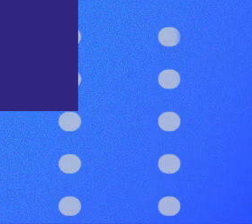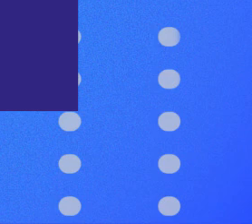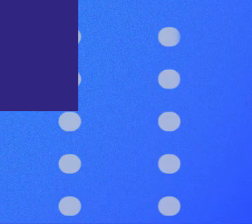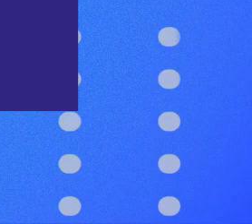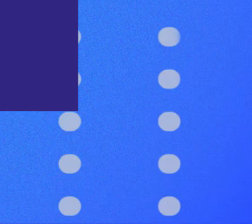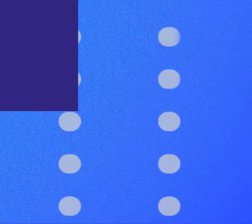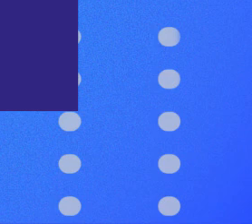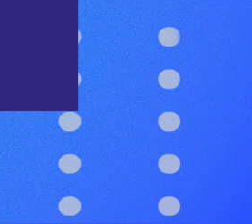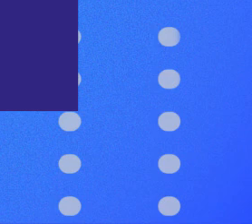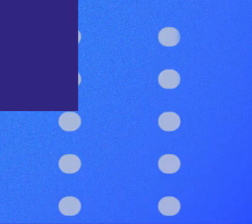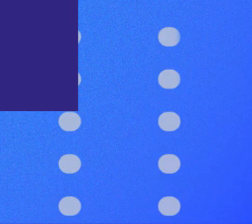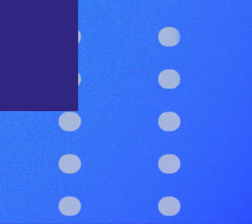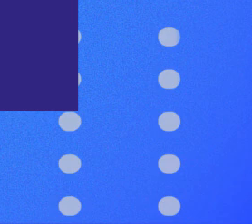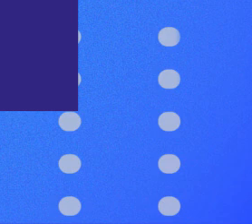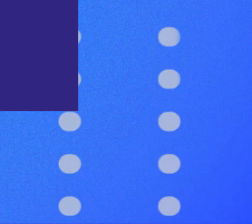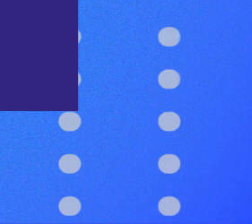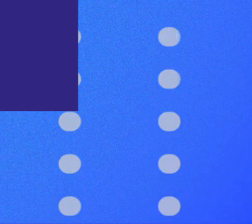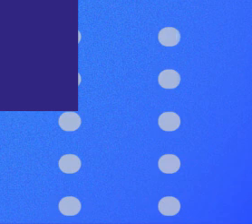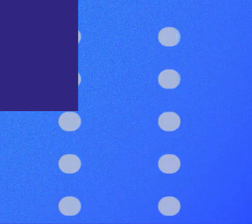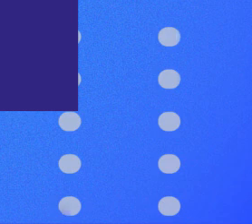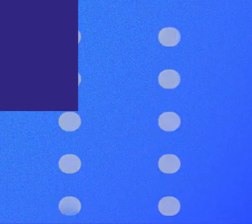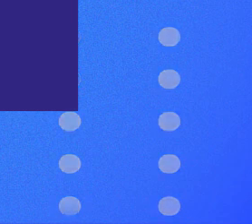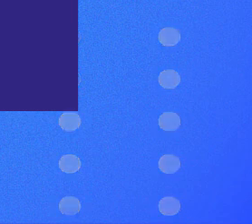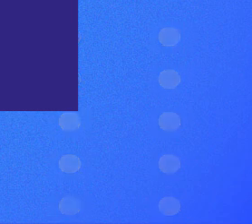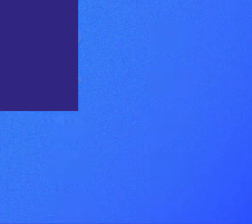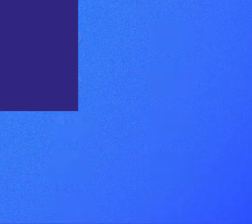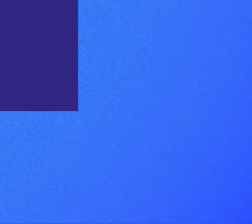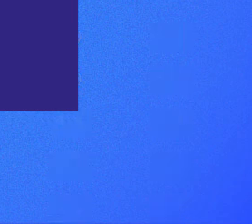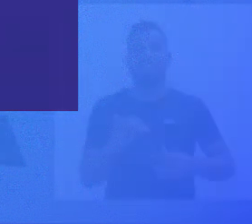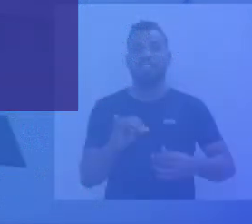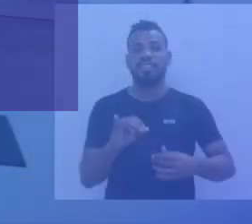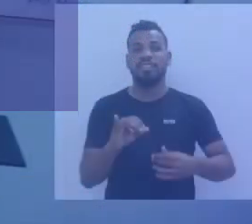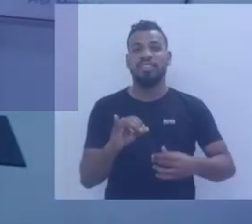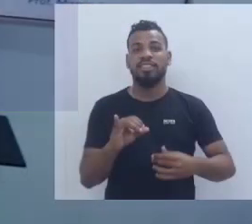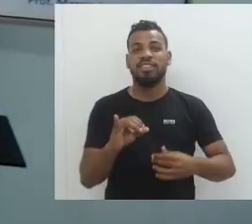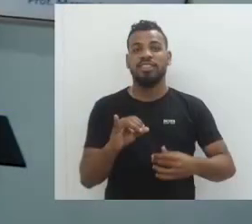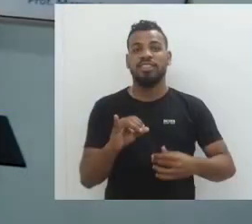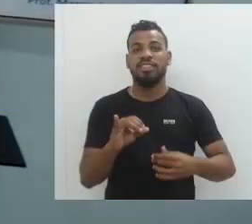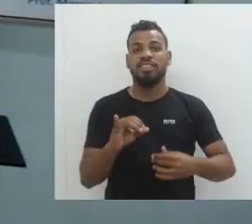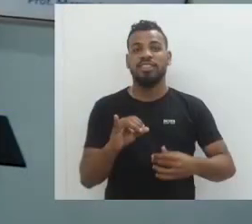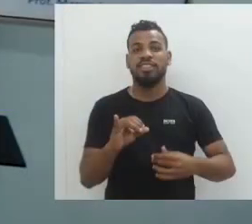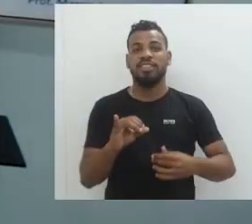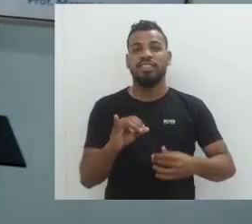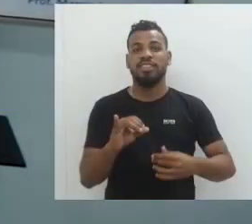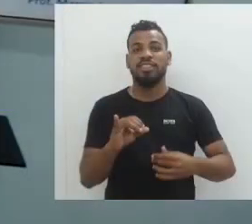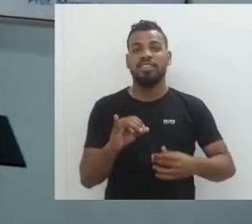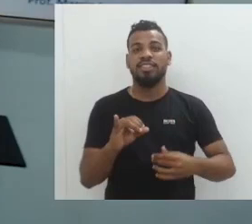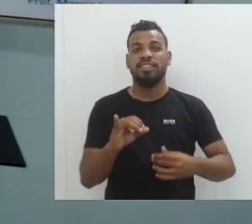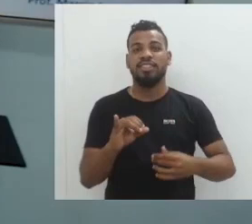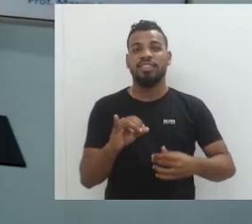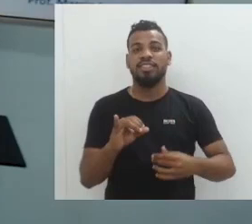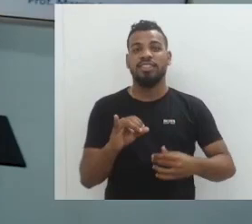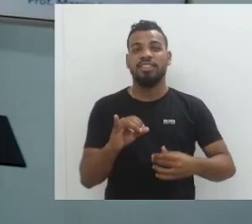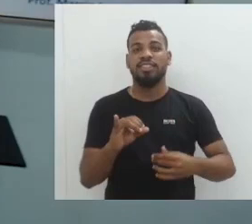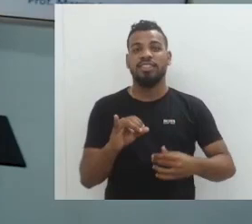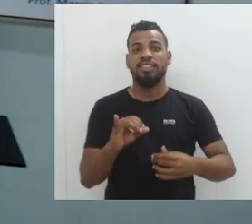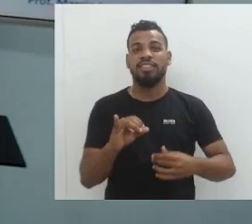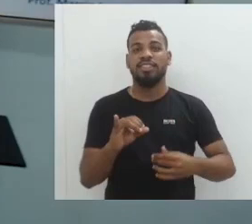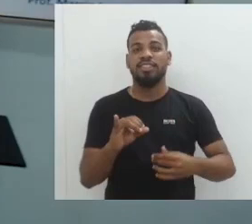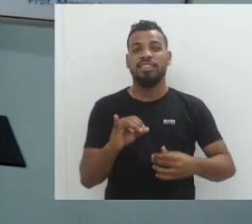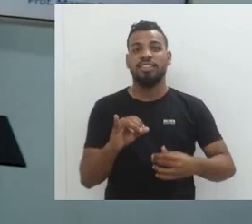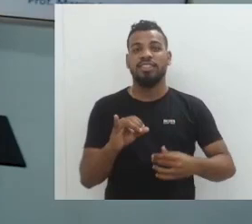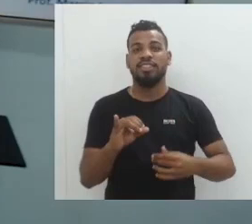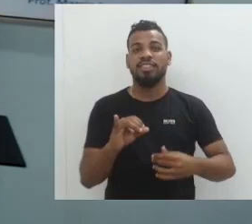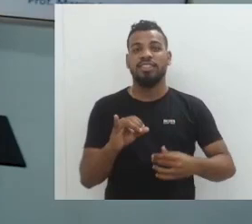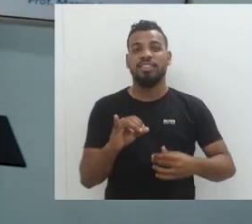que caracteriza os regimes políticos no contexto histórico. Márcio Justino. Descrição do ambiente. Imagem de